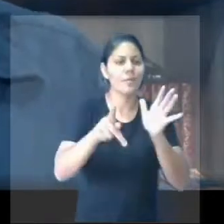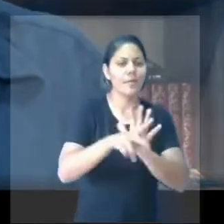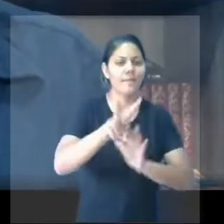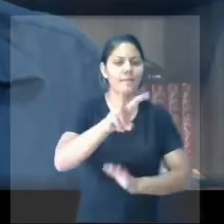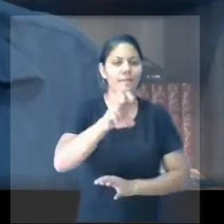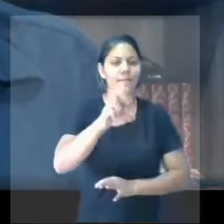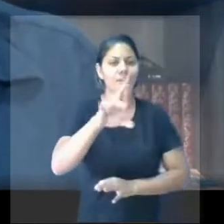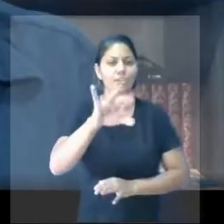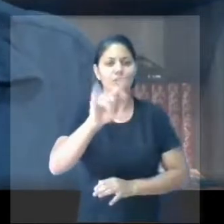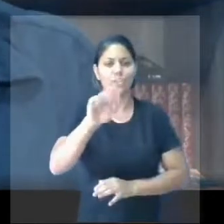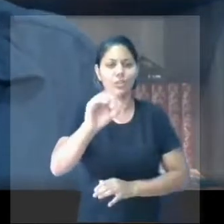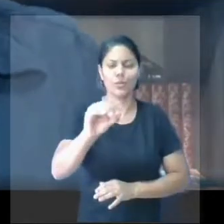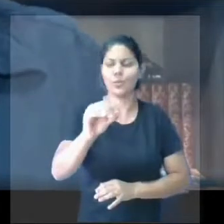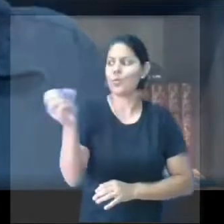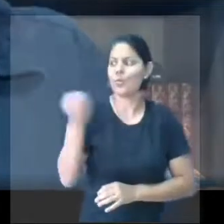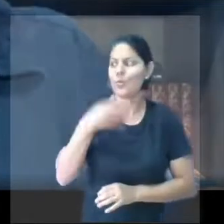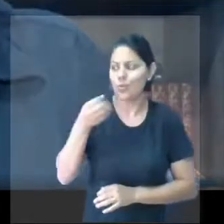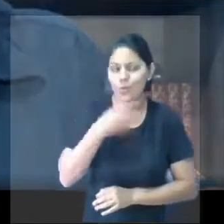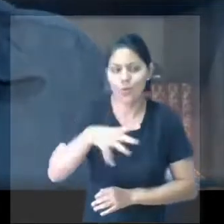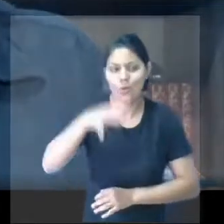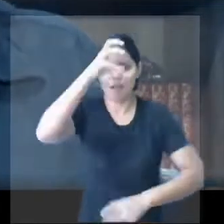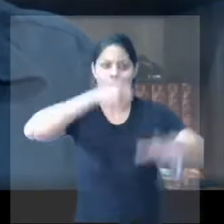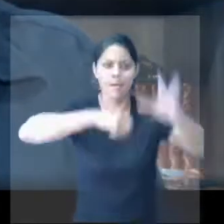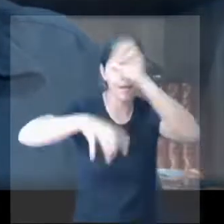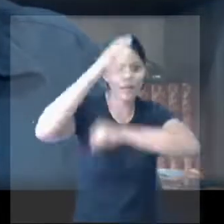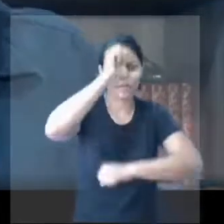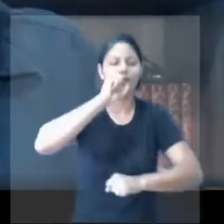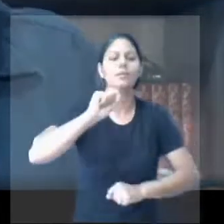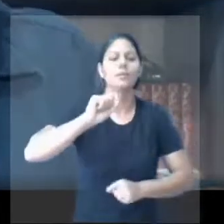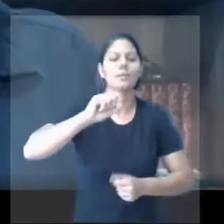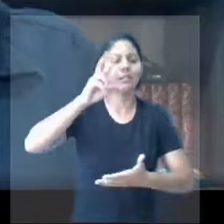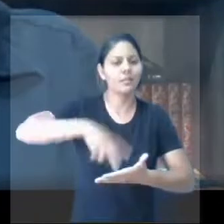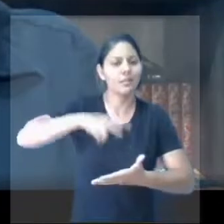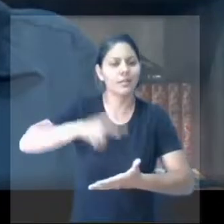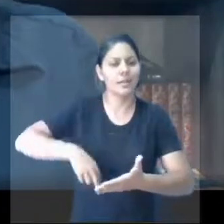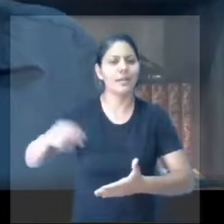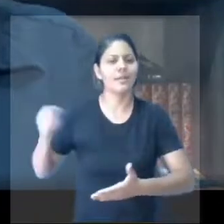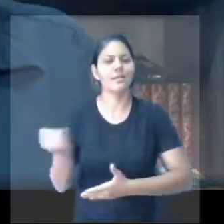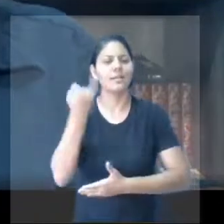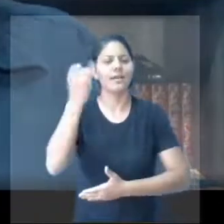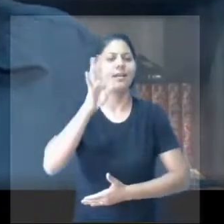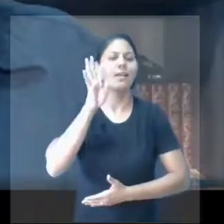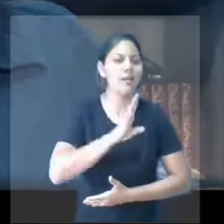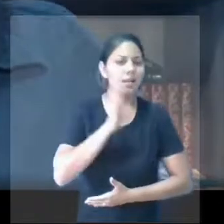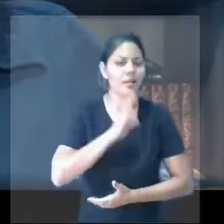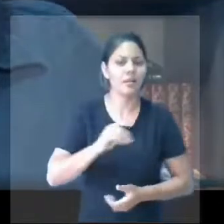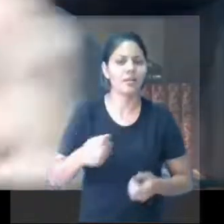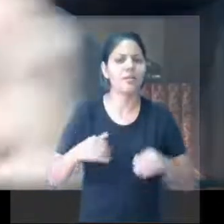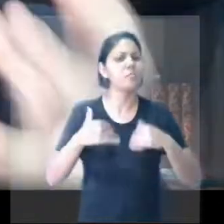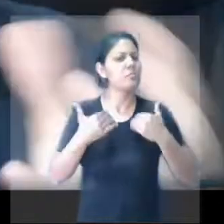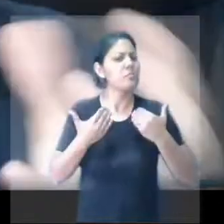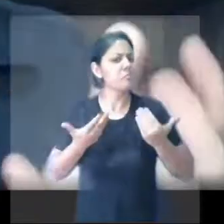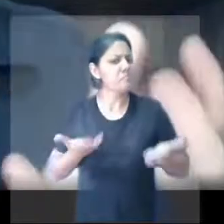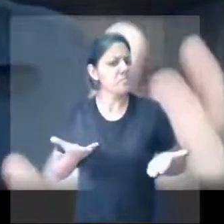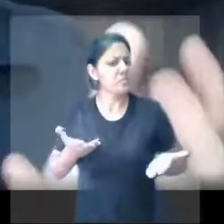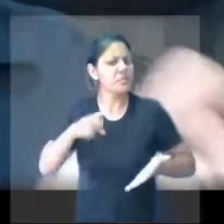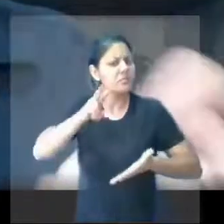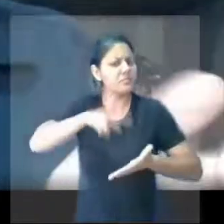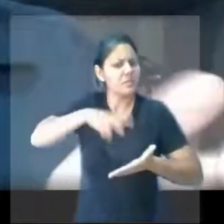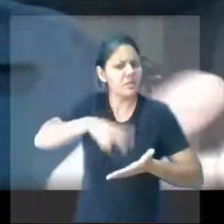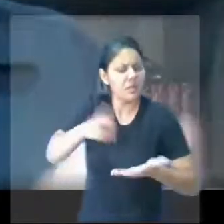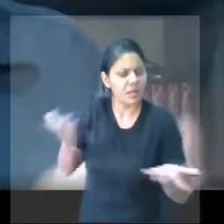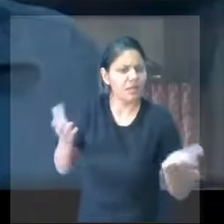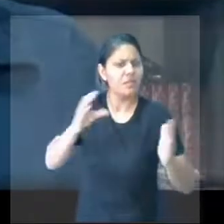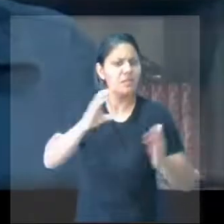sempre um novo aprendizado. Então essa releitura é algo interessante. E para que serve então ler os clássicos?